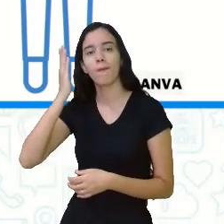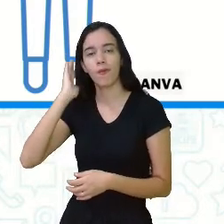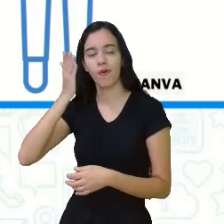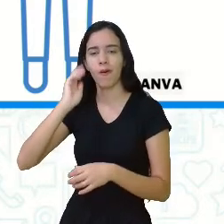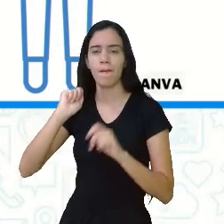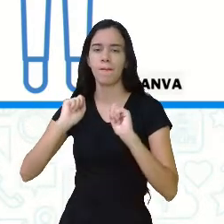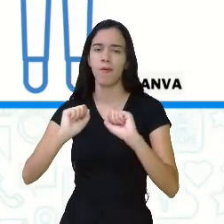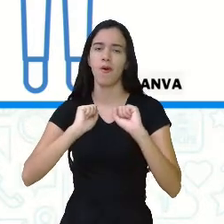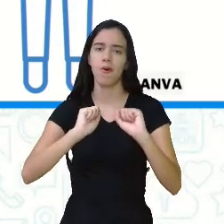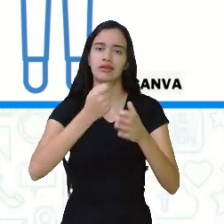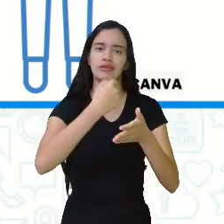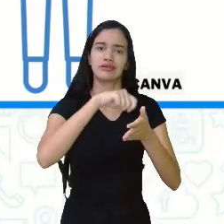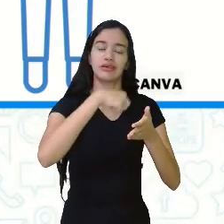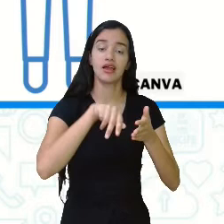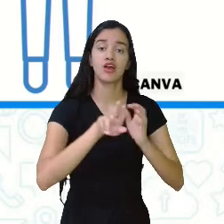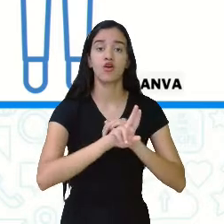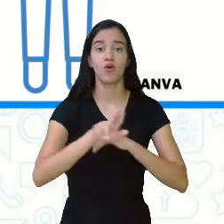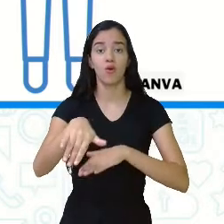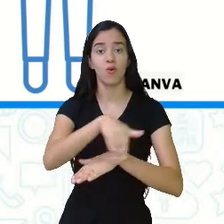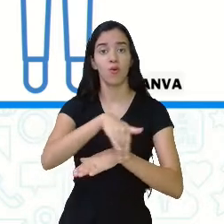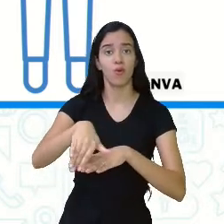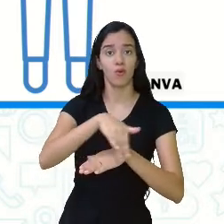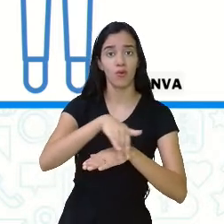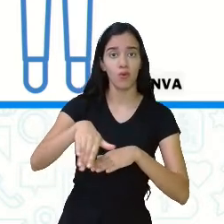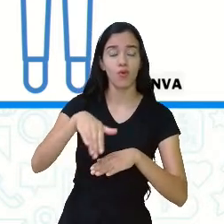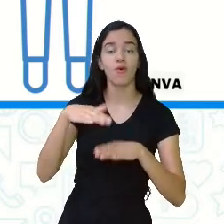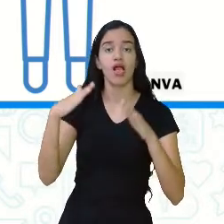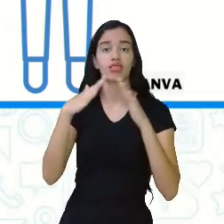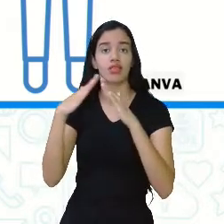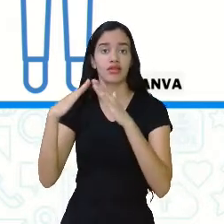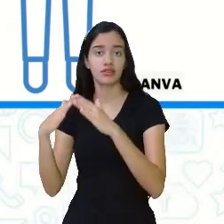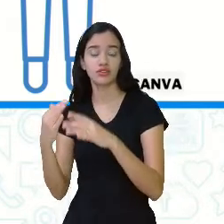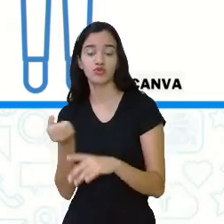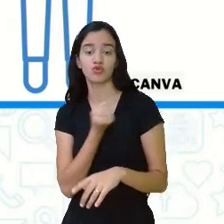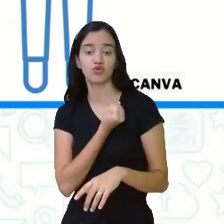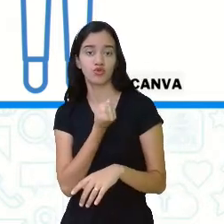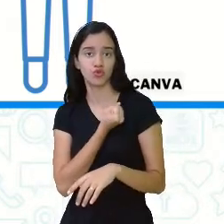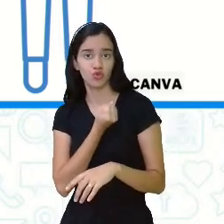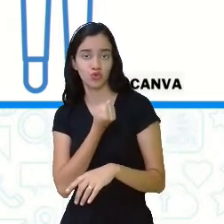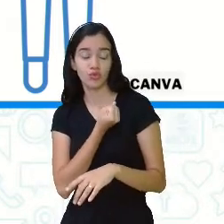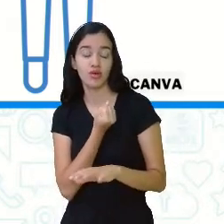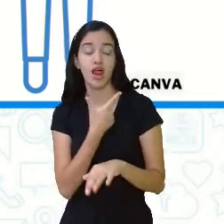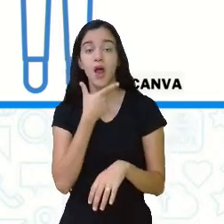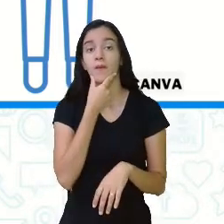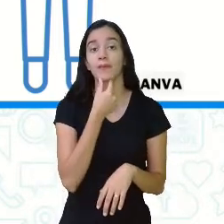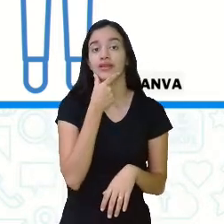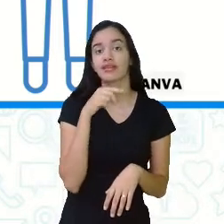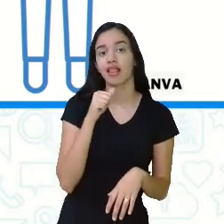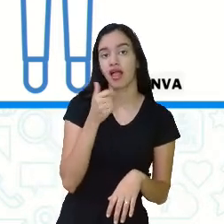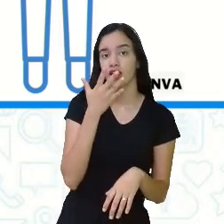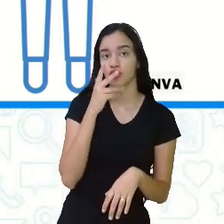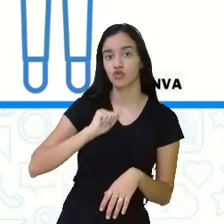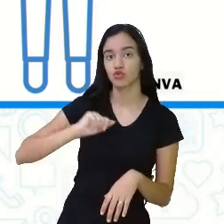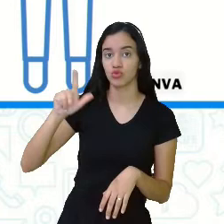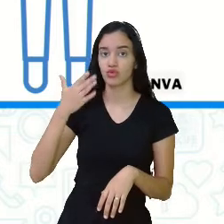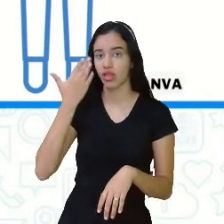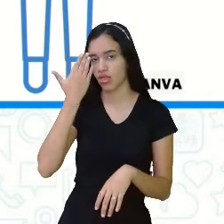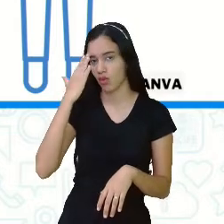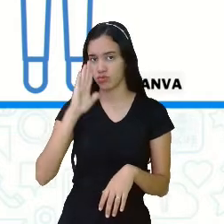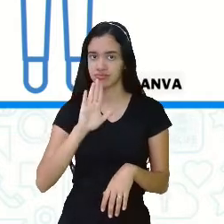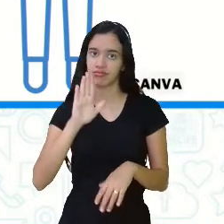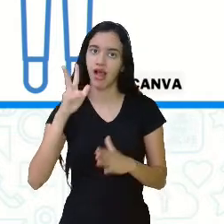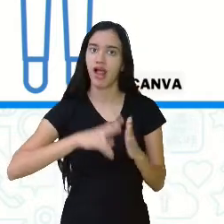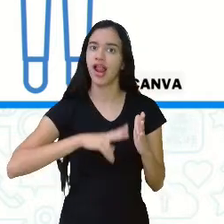escrever para a Rua das Casas, número das portas, ao menino azul que não sabe ler. Aí